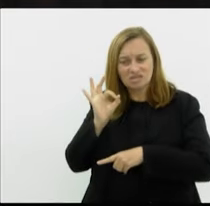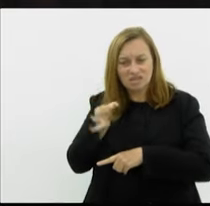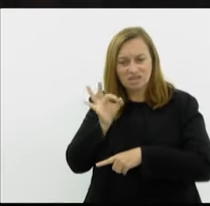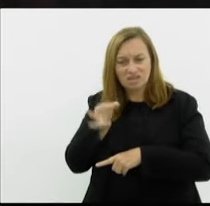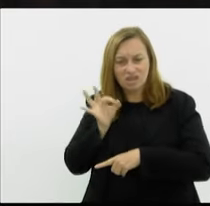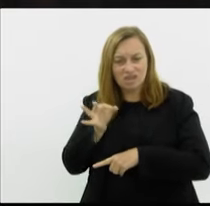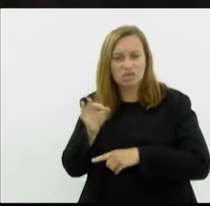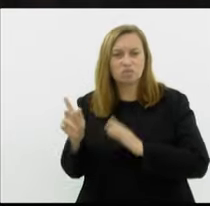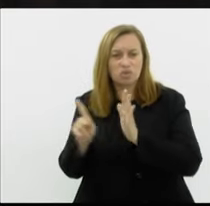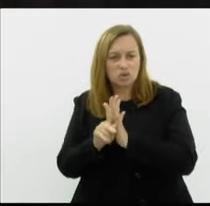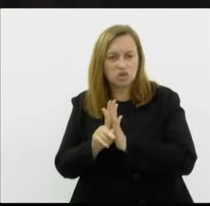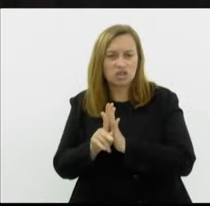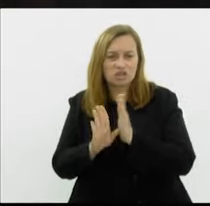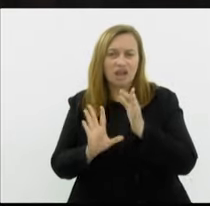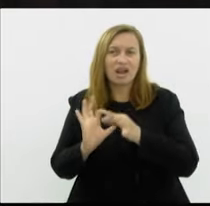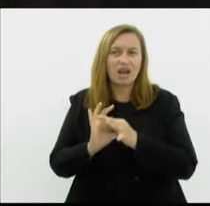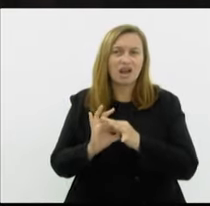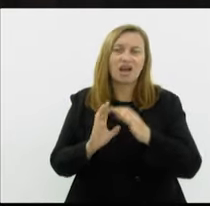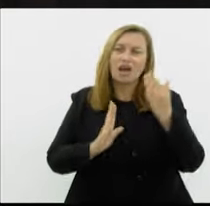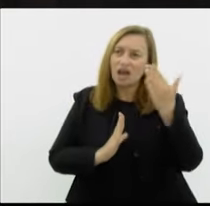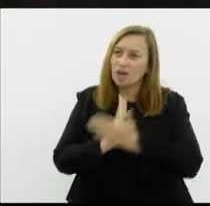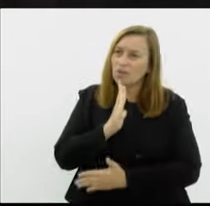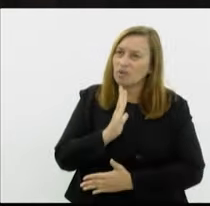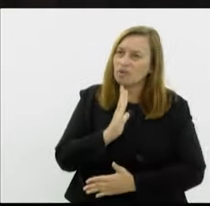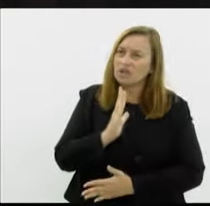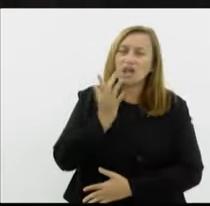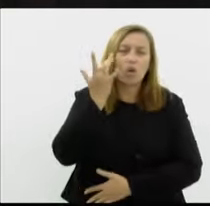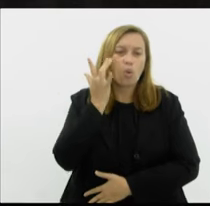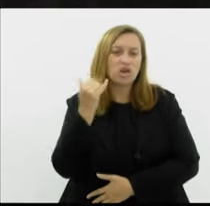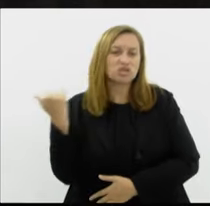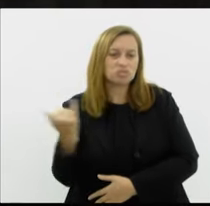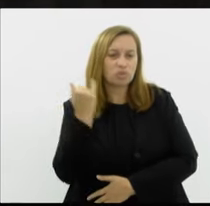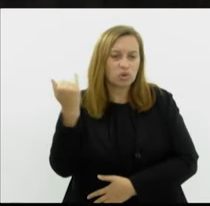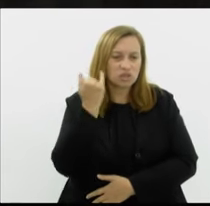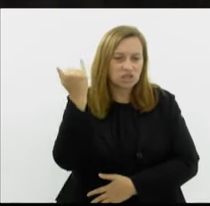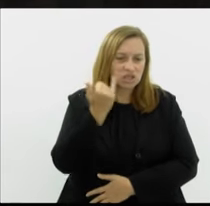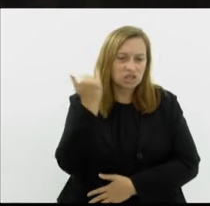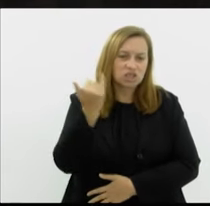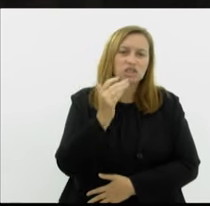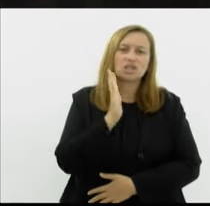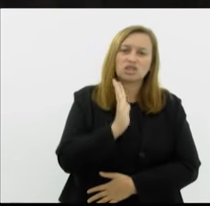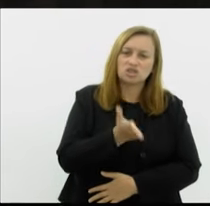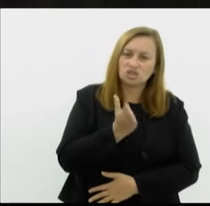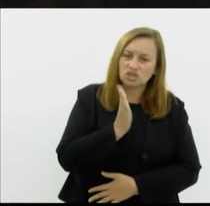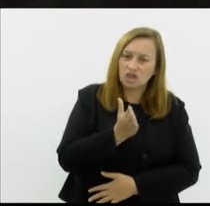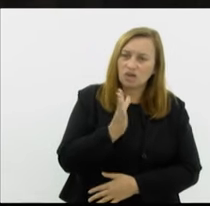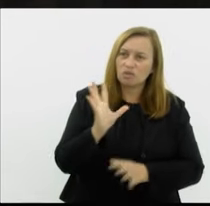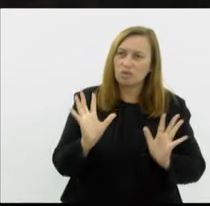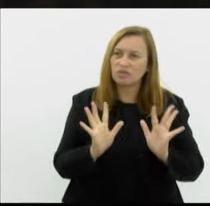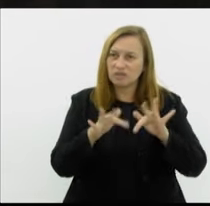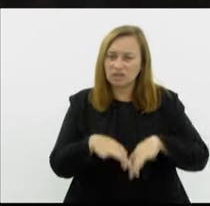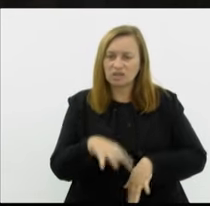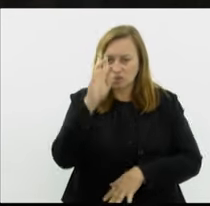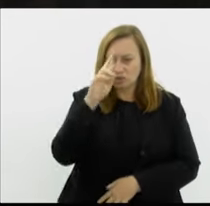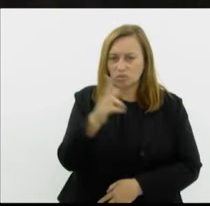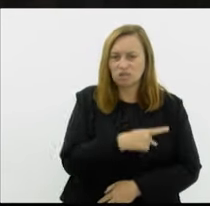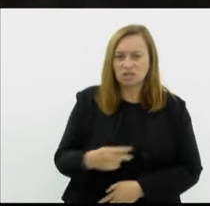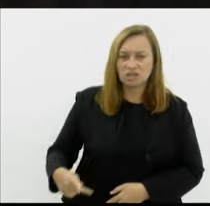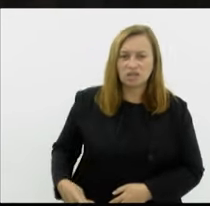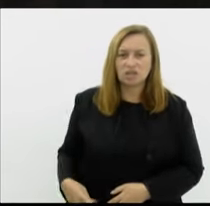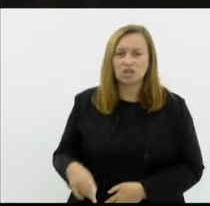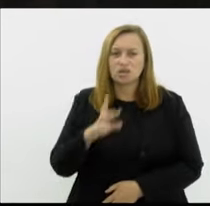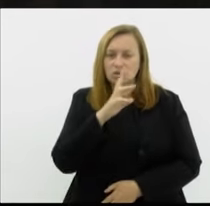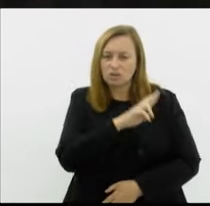o projeto será sancionado. Eu acho importante, com isso já vou para a conclusão, presidente Bacelar, para